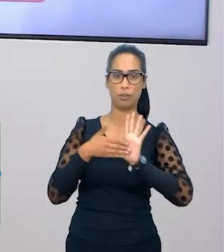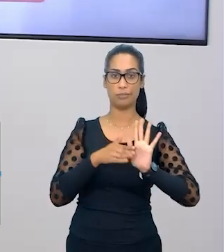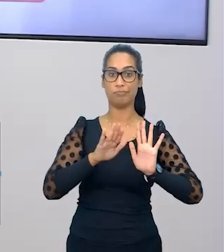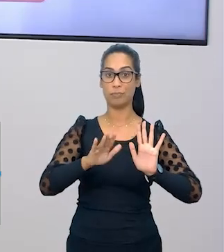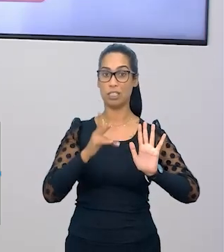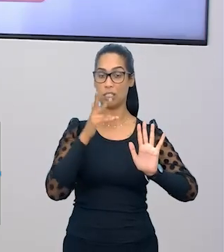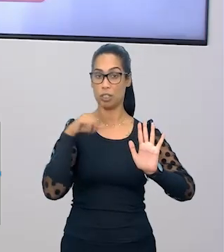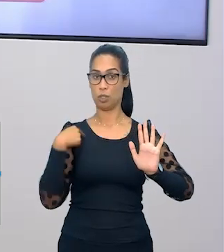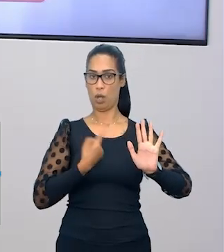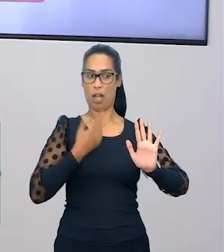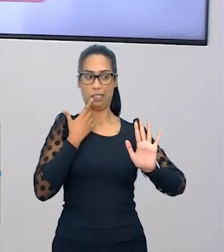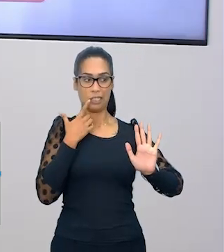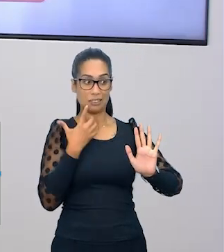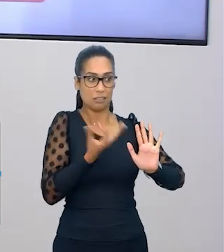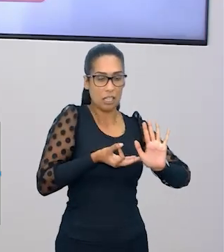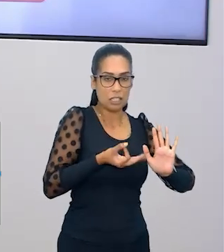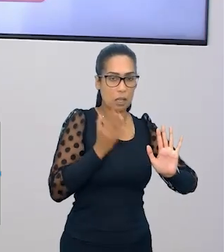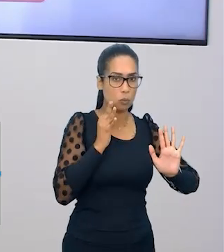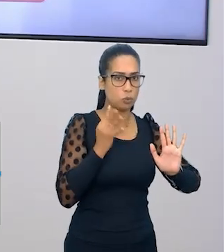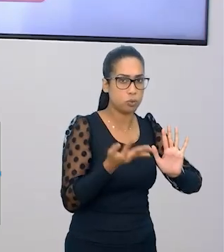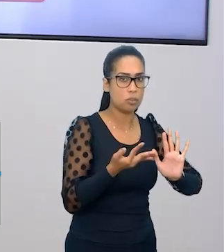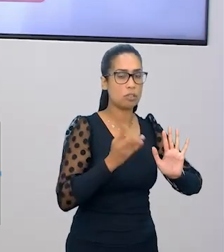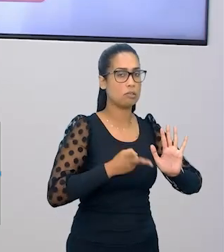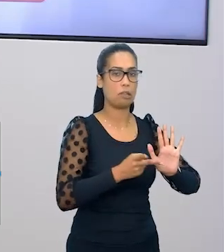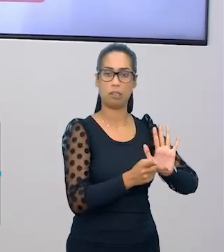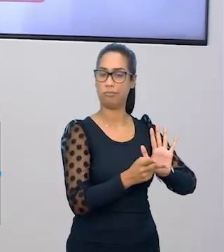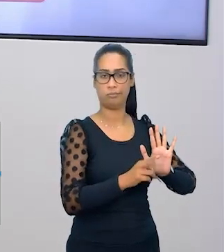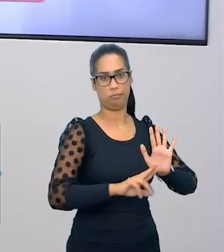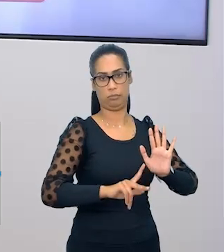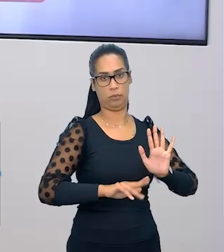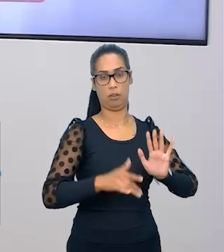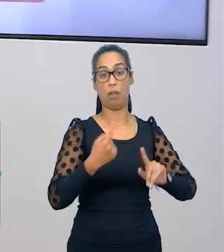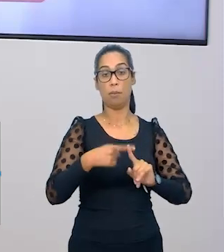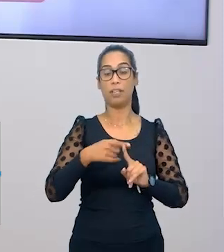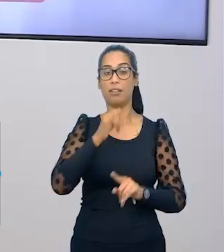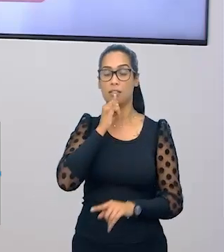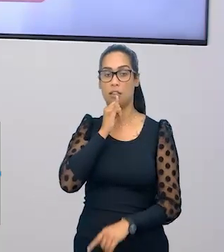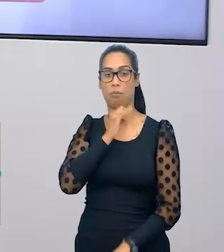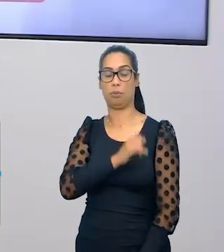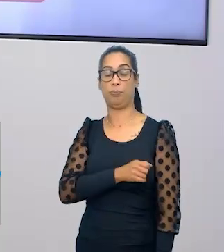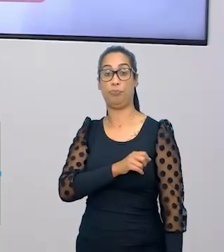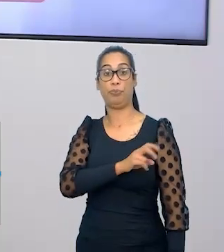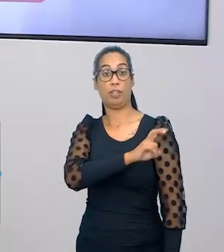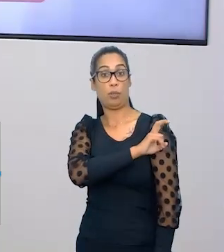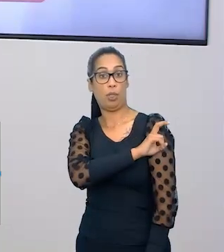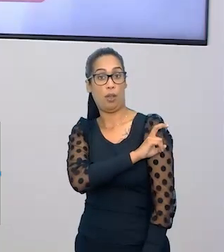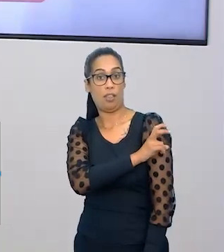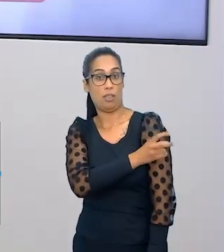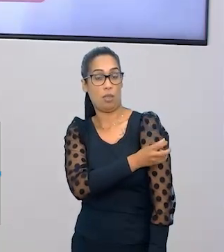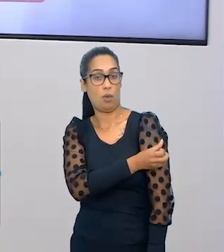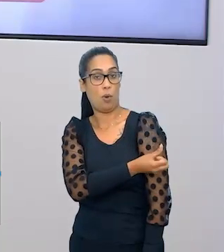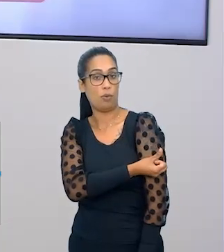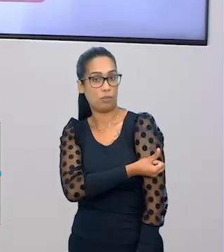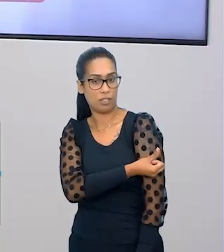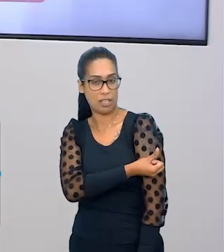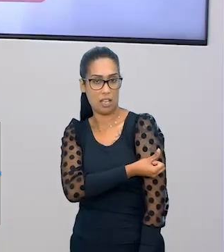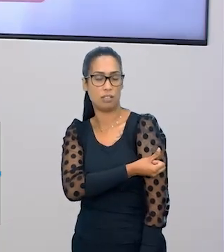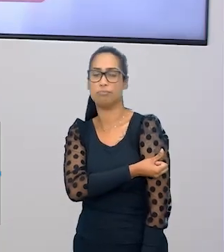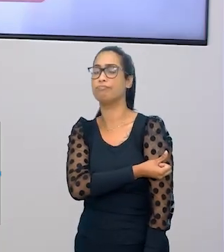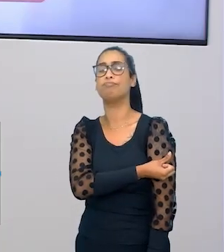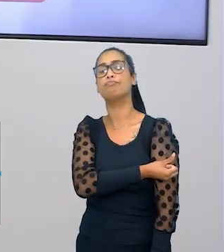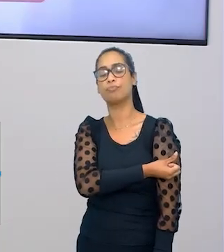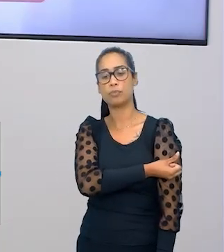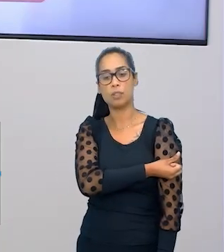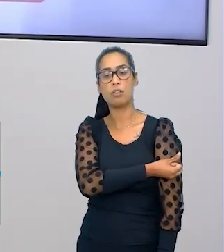anos iniciais, né? Ou seja, do 5º para o 6º ano, mas tudo aquilo que já viu,